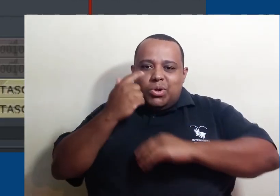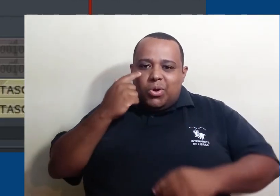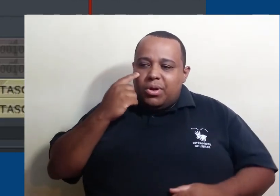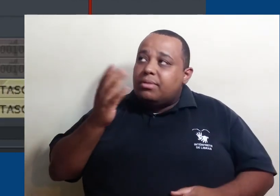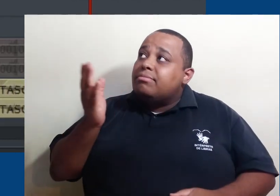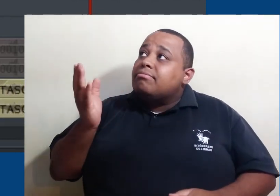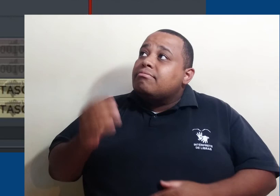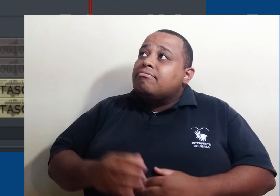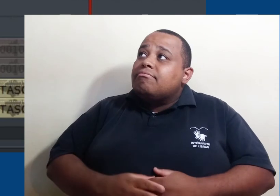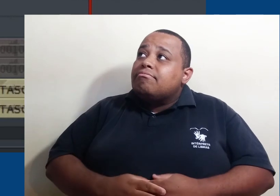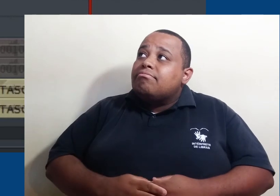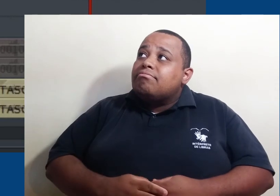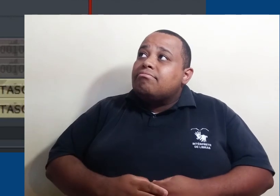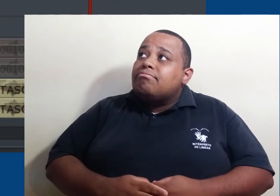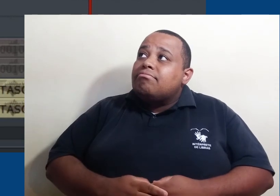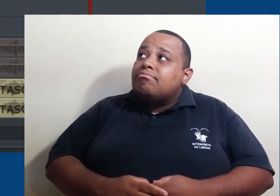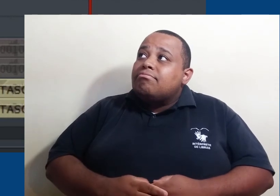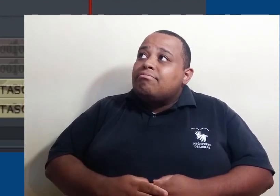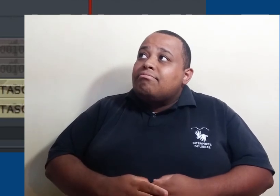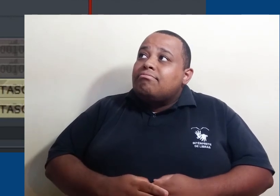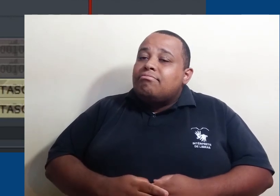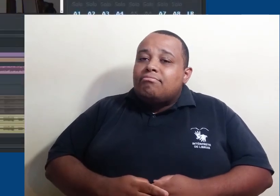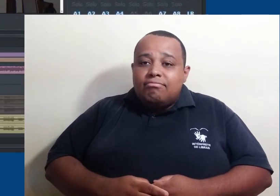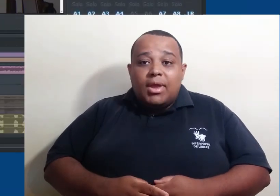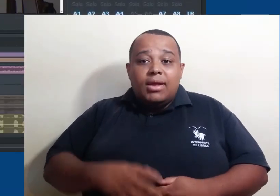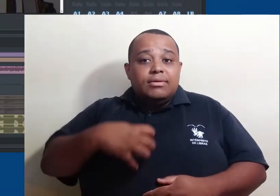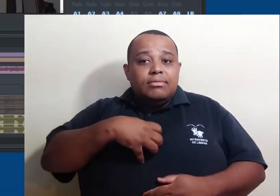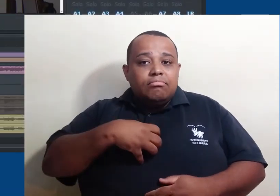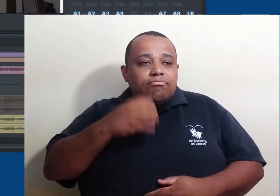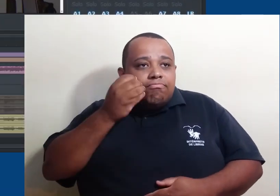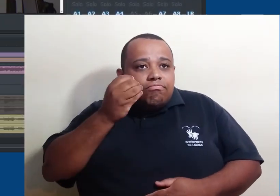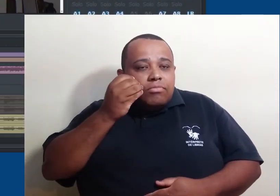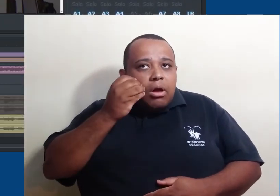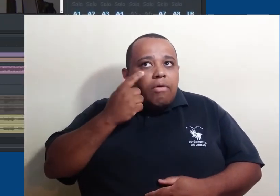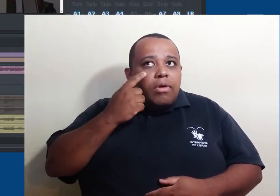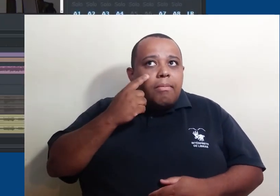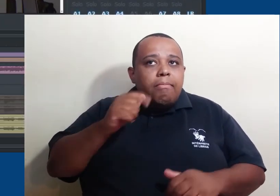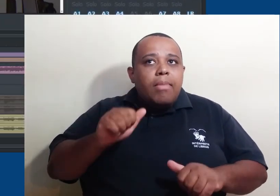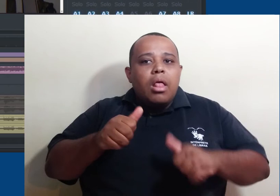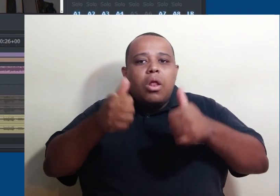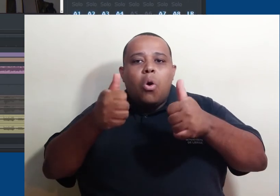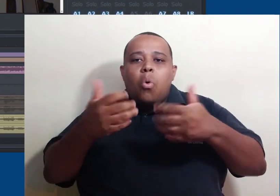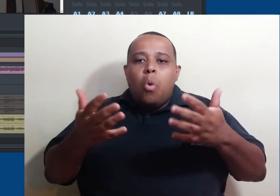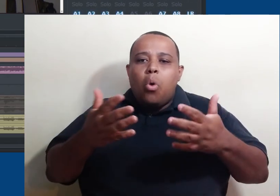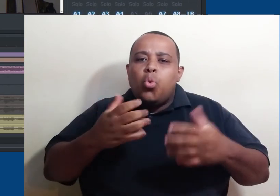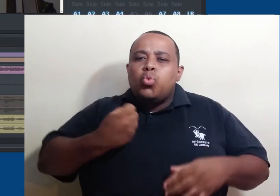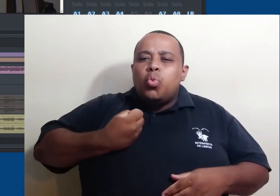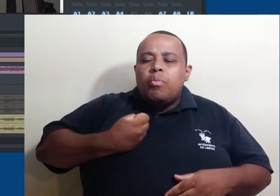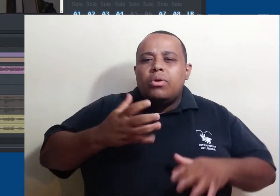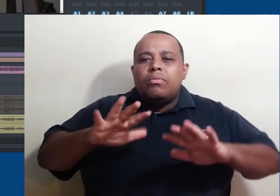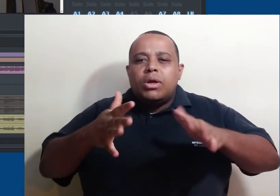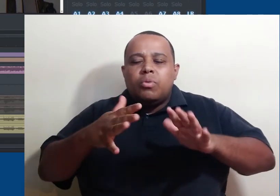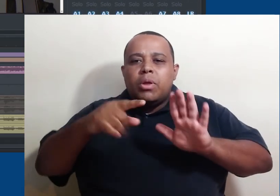né? E vou vendo o que fica melhor para mim. É sempre bom deixar o áudio batendo por volta de